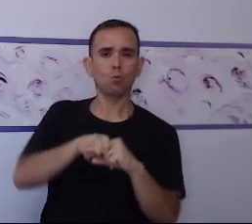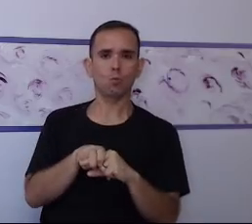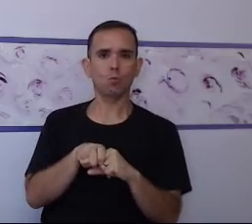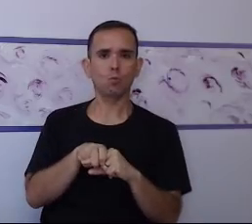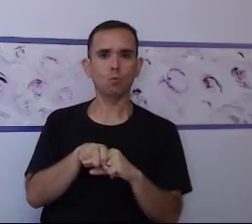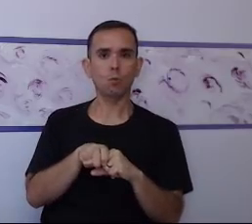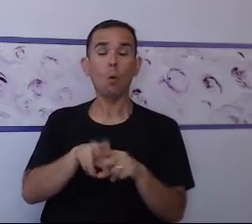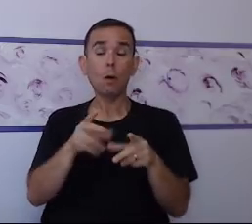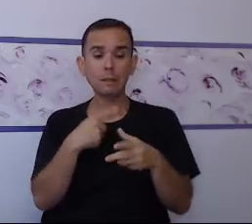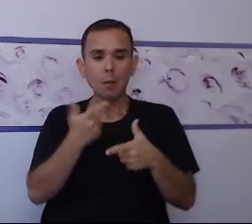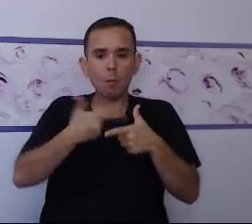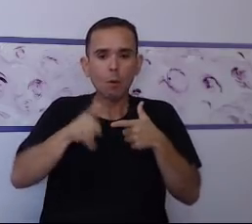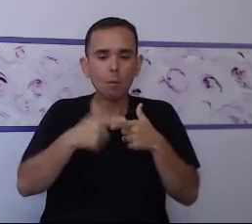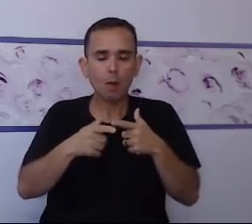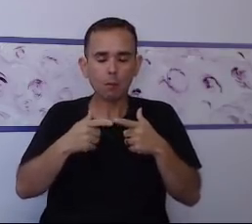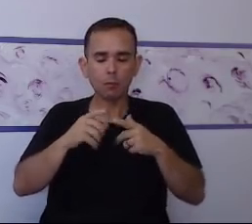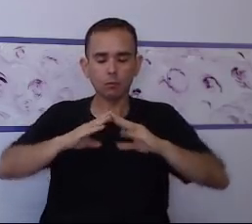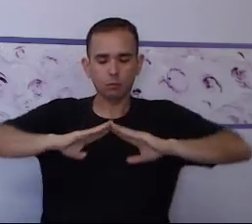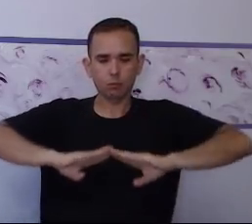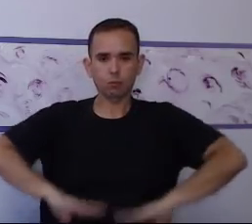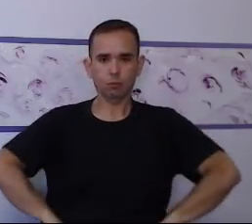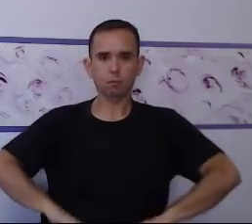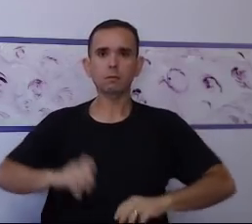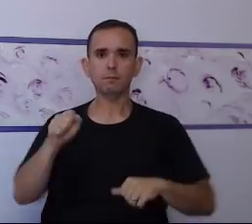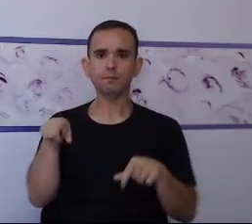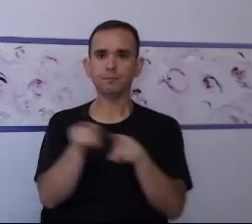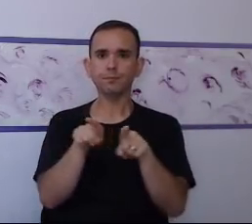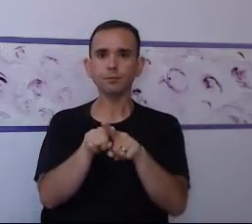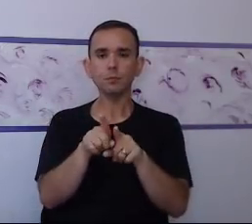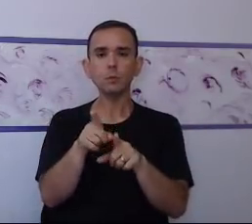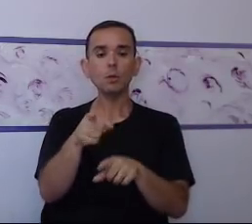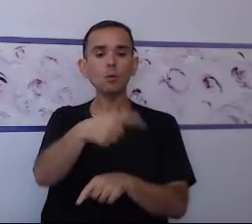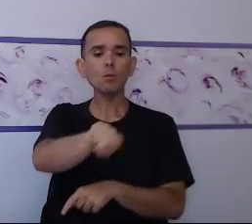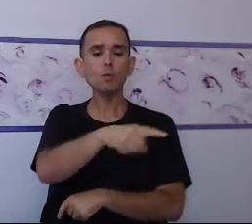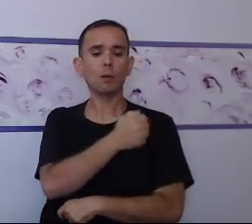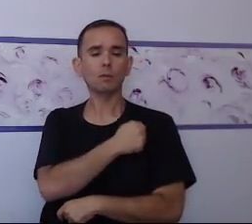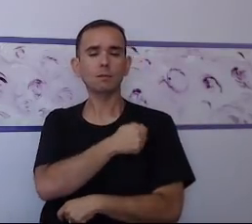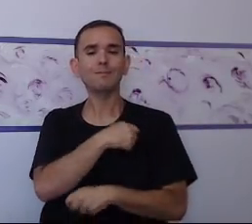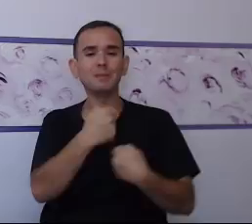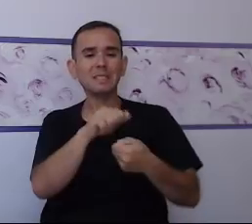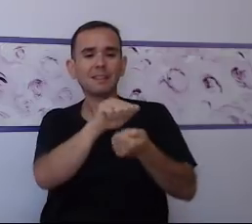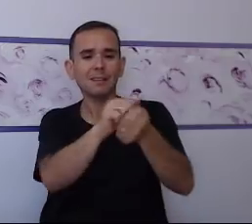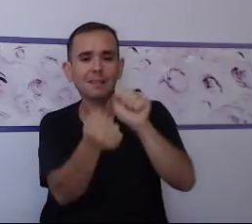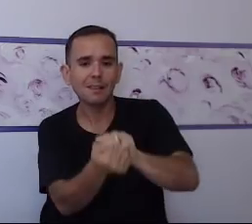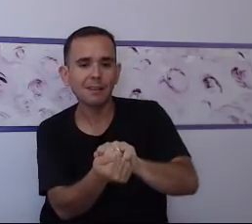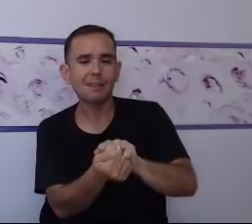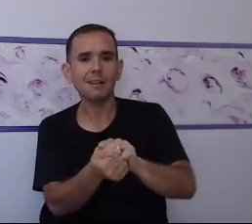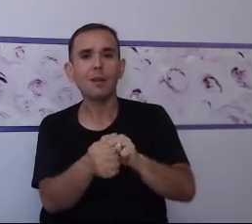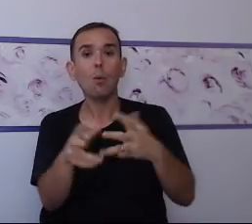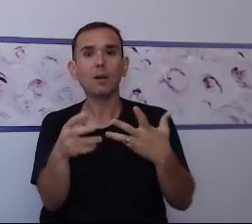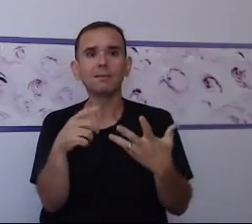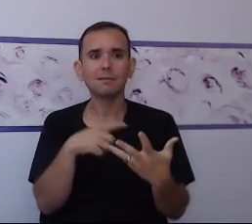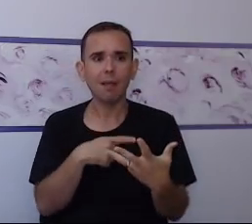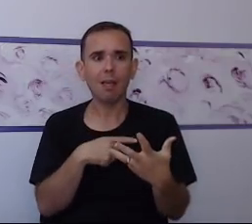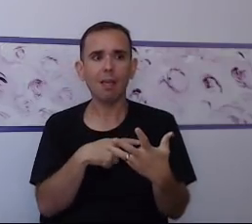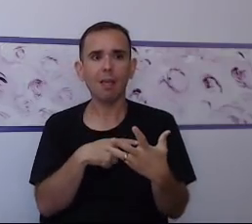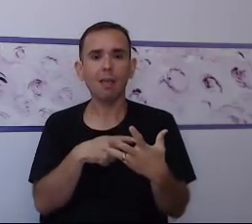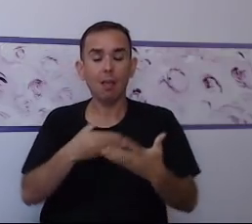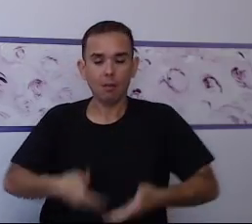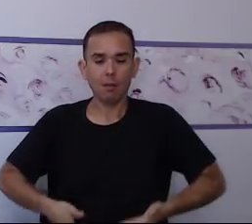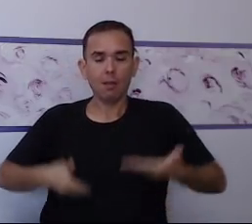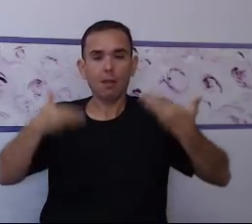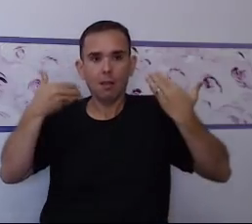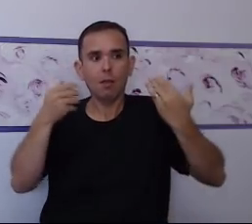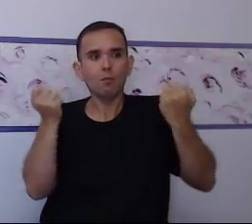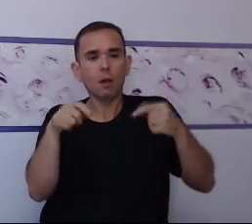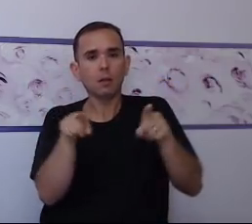quando tem um comprometimento do membro inferior, os nossos alunos precisam de adequações. Quando tem no membro superior,